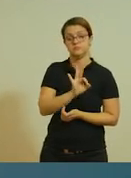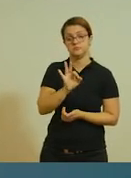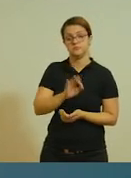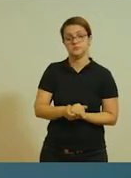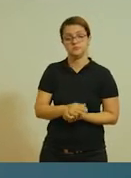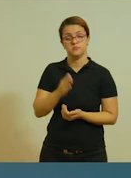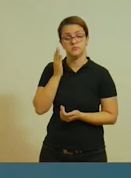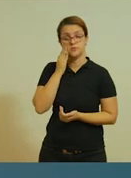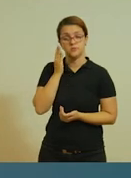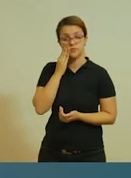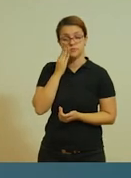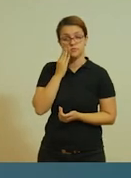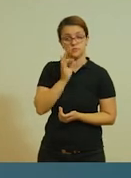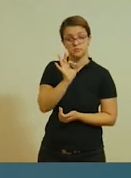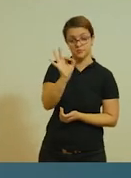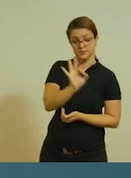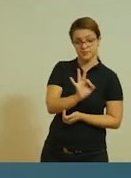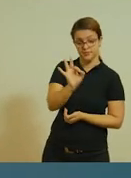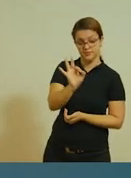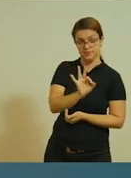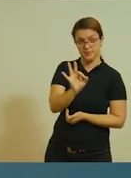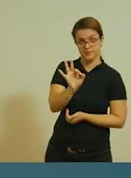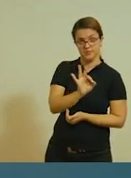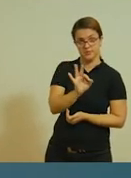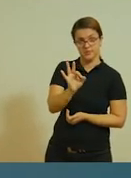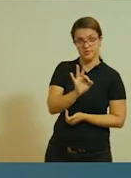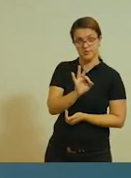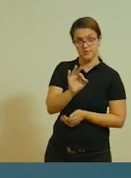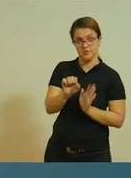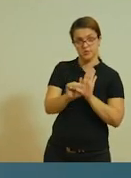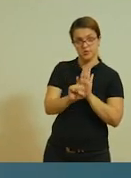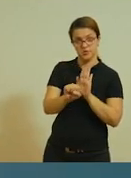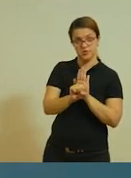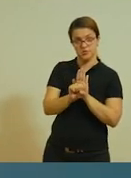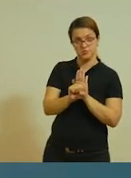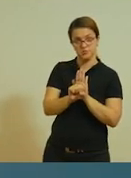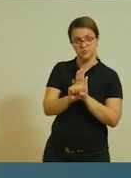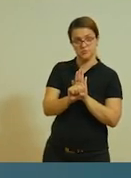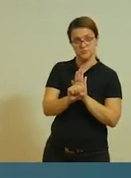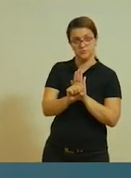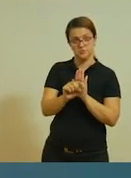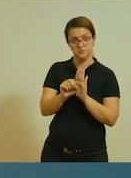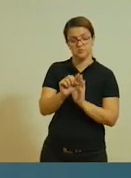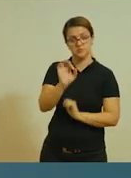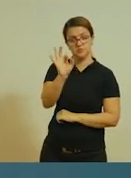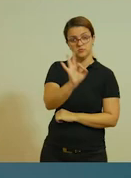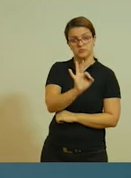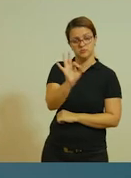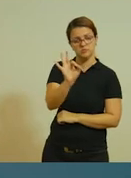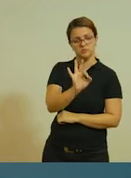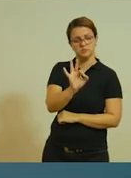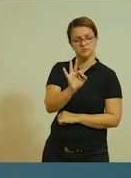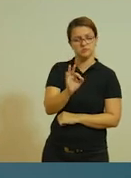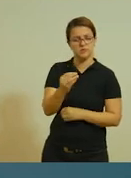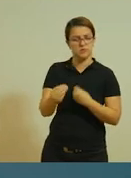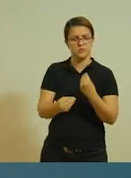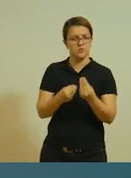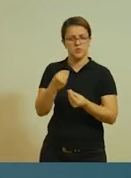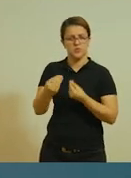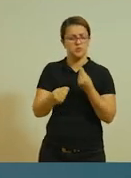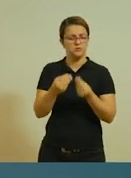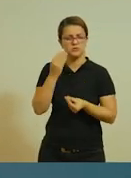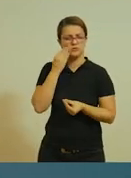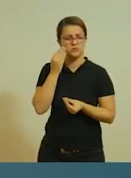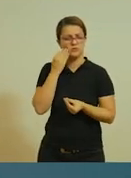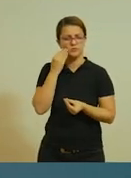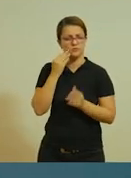25%. Nós sabemos que é porcentagem porque tem um símbolo aqui que indica a porcentagem. Qual outra maneira que nós